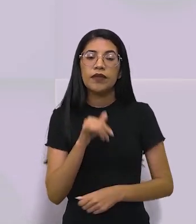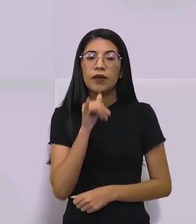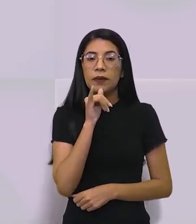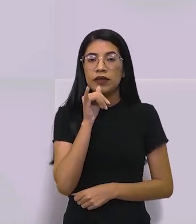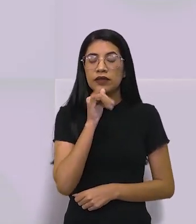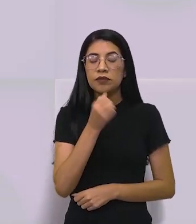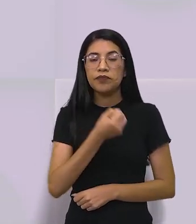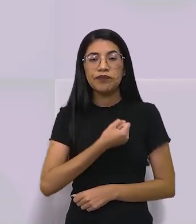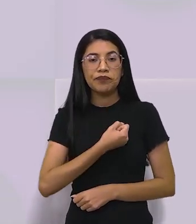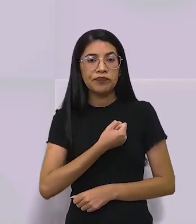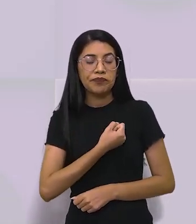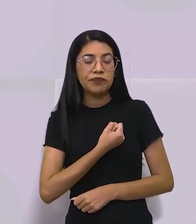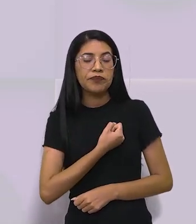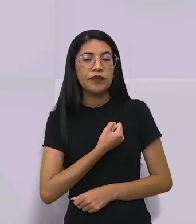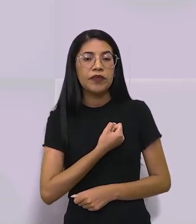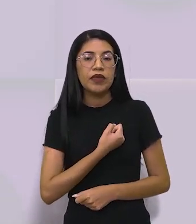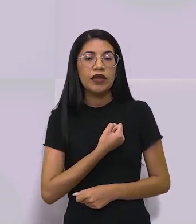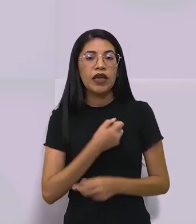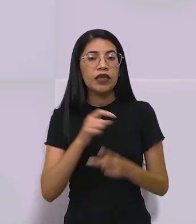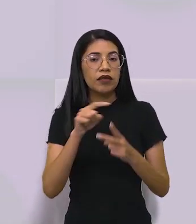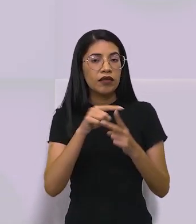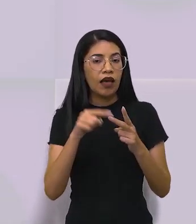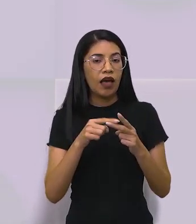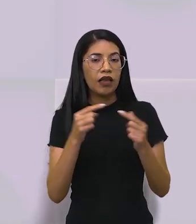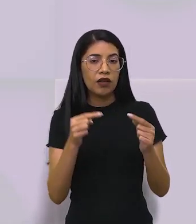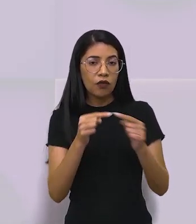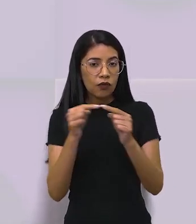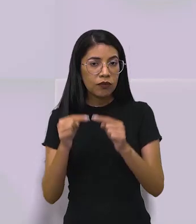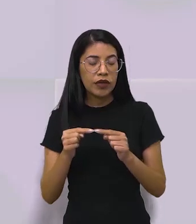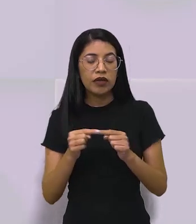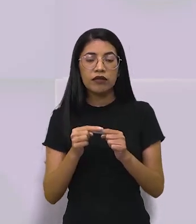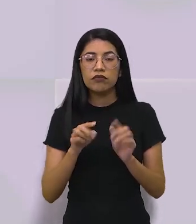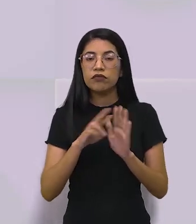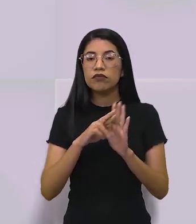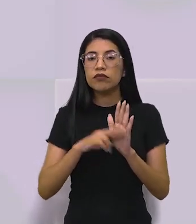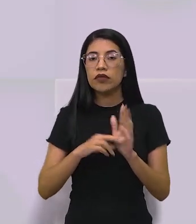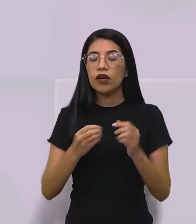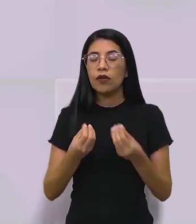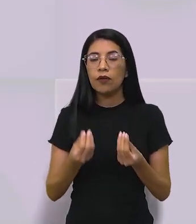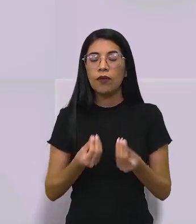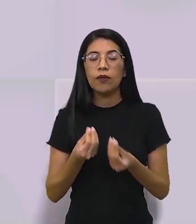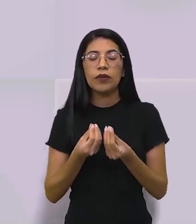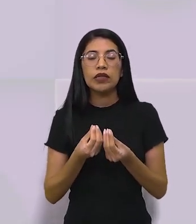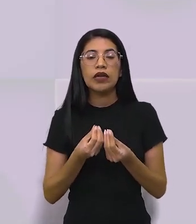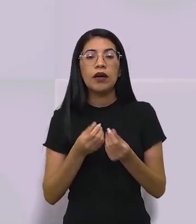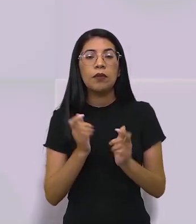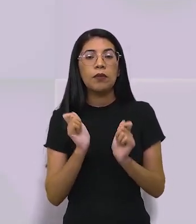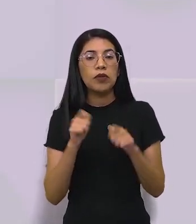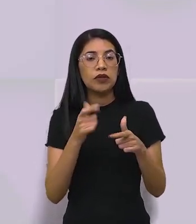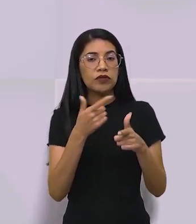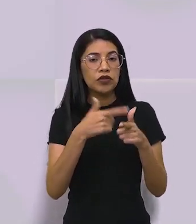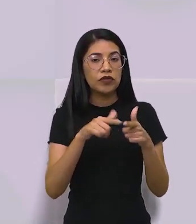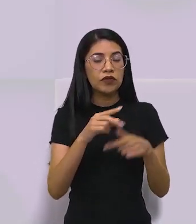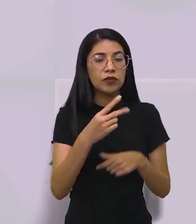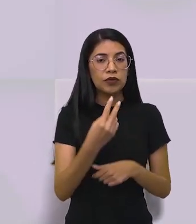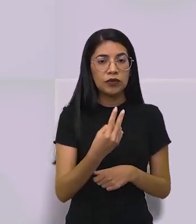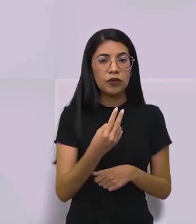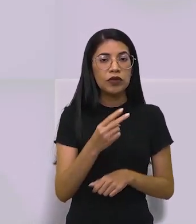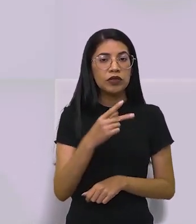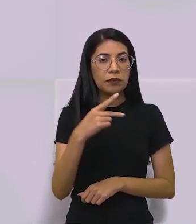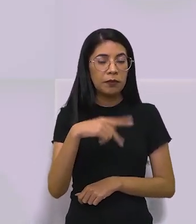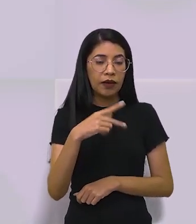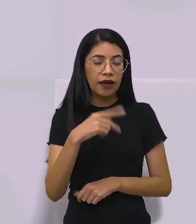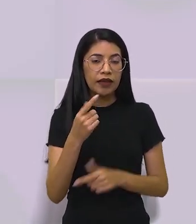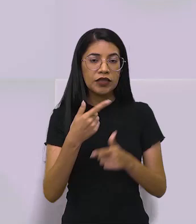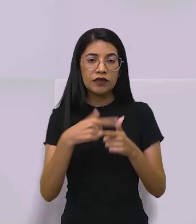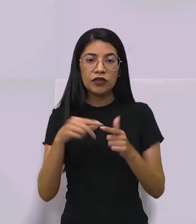número que ele satisfaz as duas regras, e quais são as regras? Ser divisível por 2 tem que ser par. Ser divisível